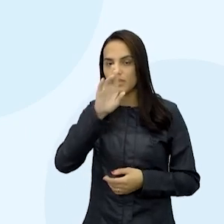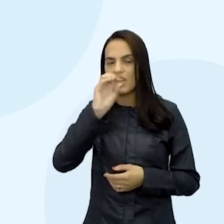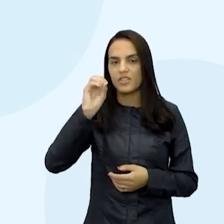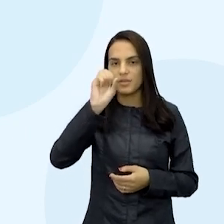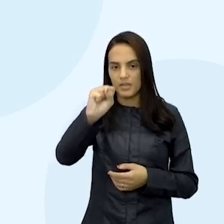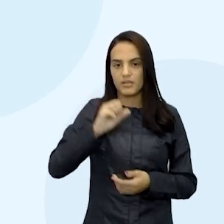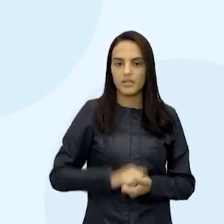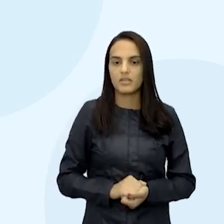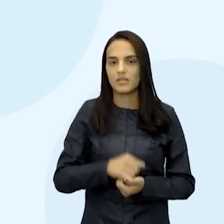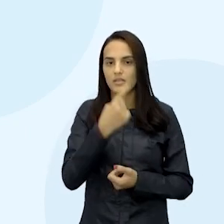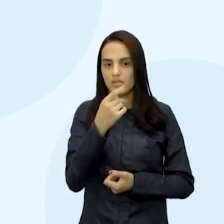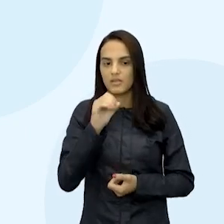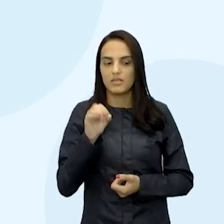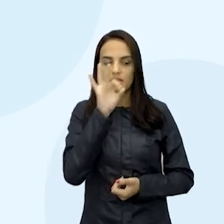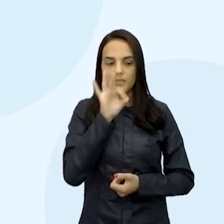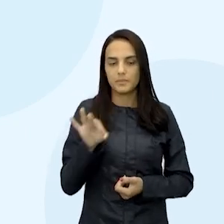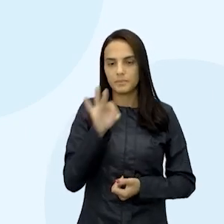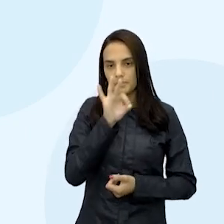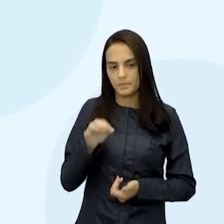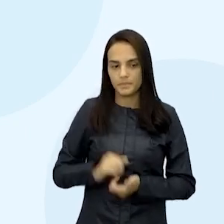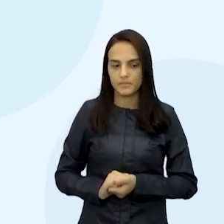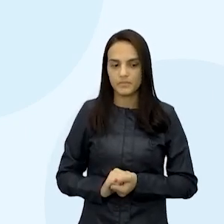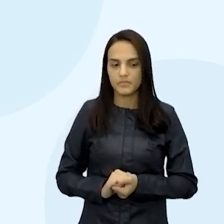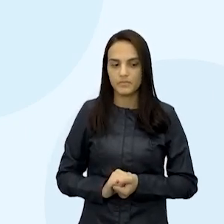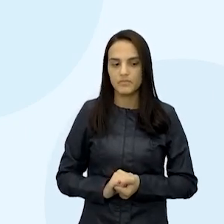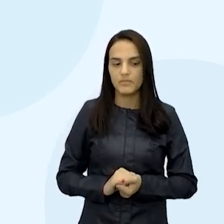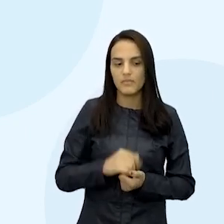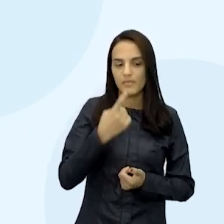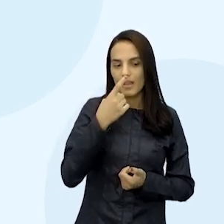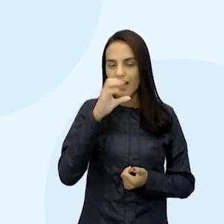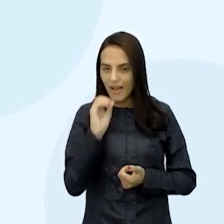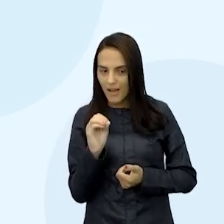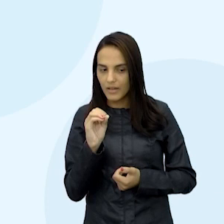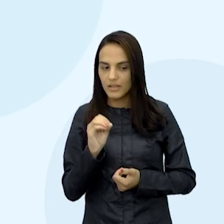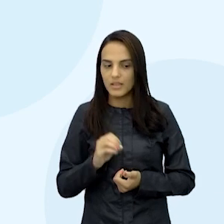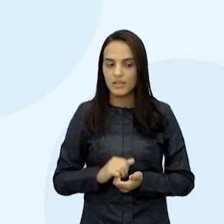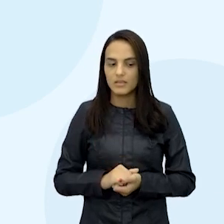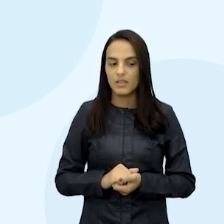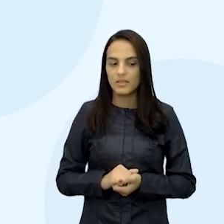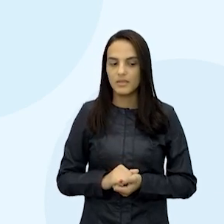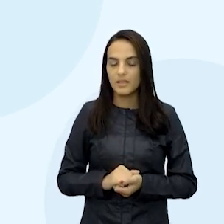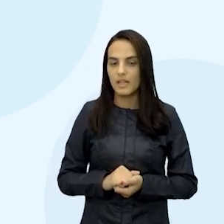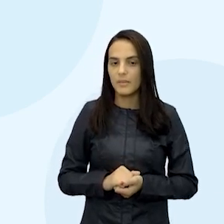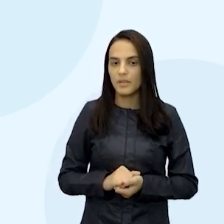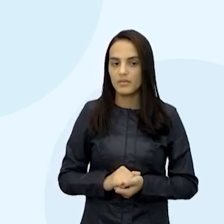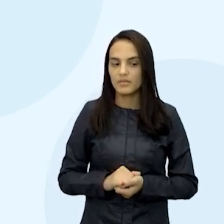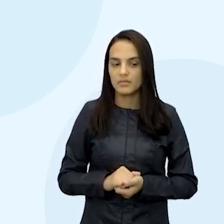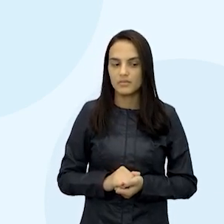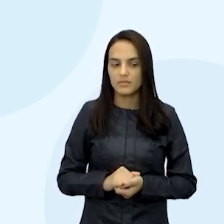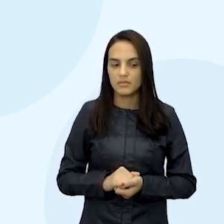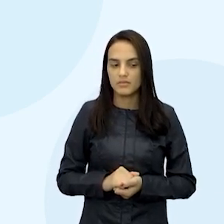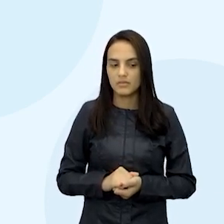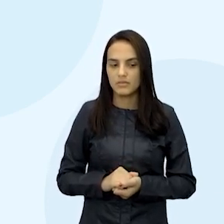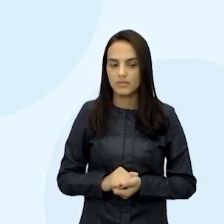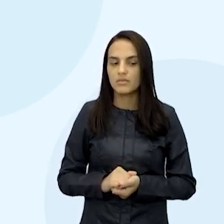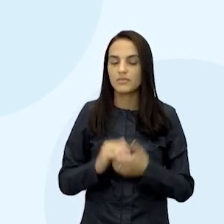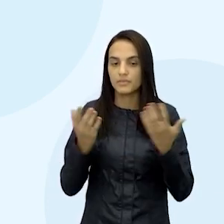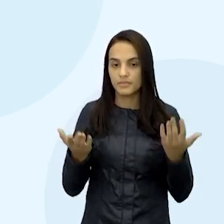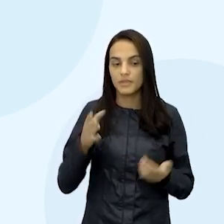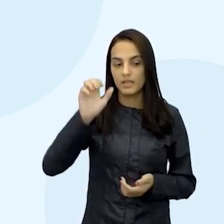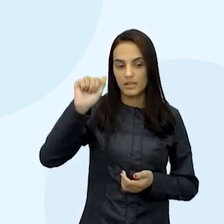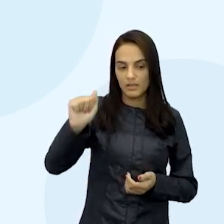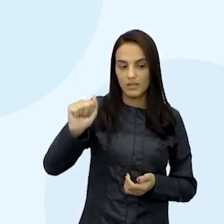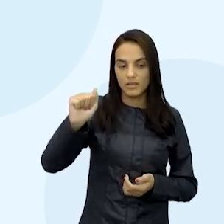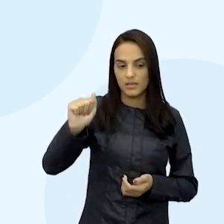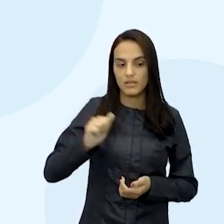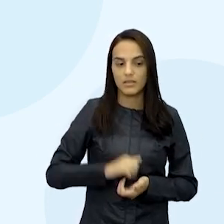10% AA. Será que eles já ouviram falar o que é AA, professora? AA? Eu acho que não. O que é AA? AA é ao ano.